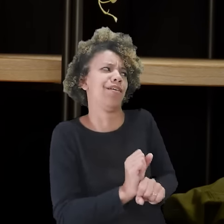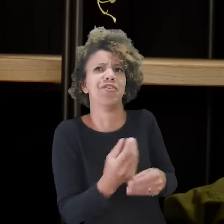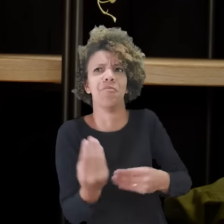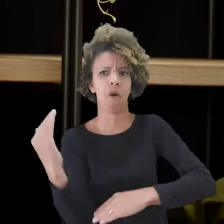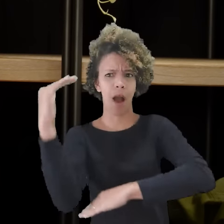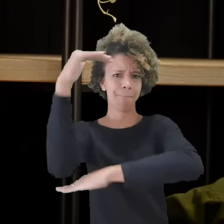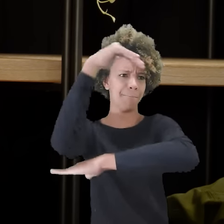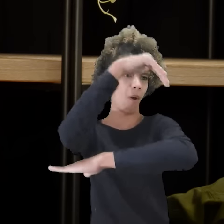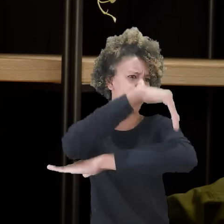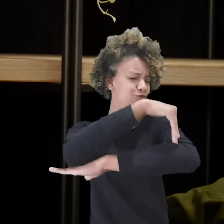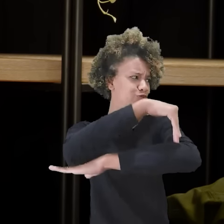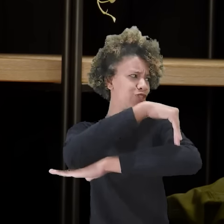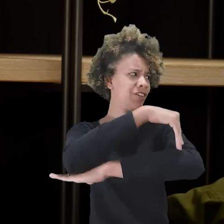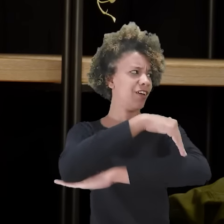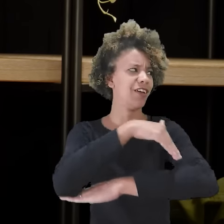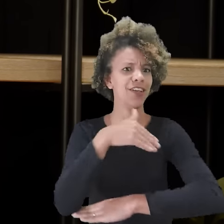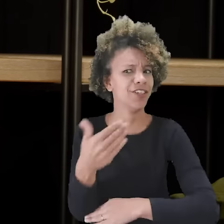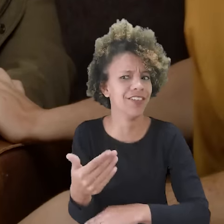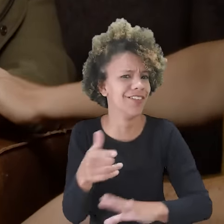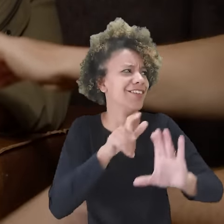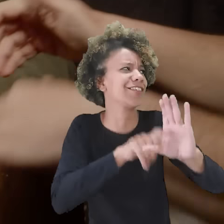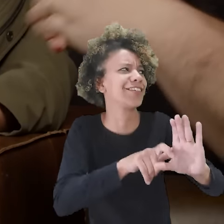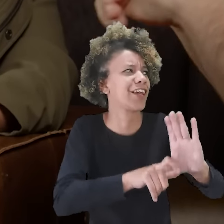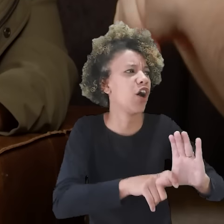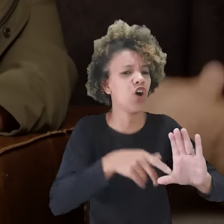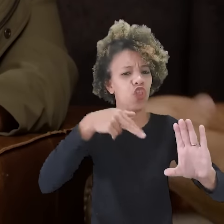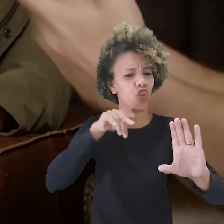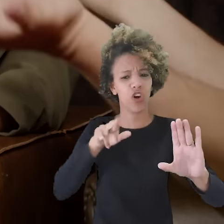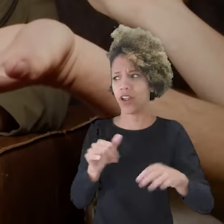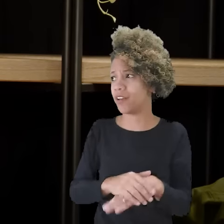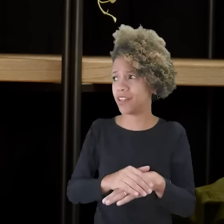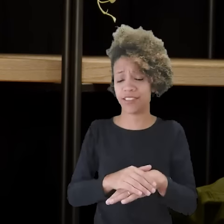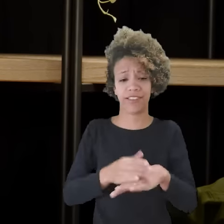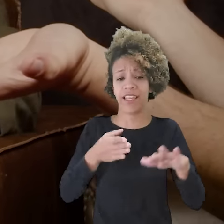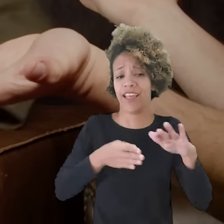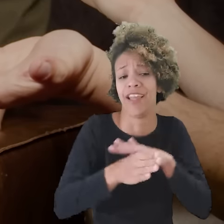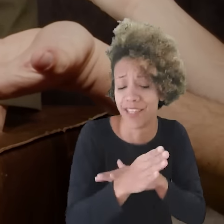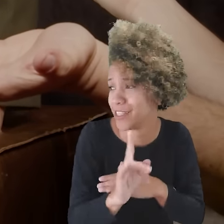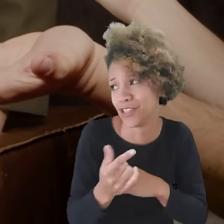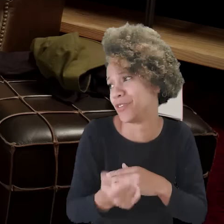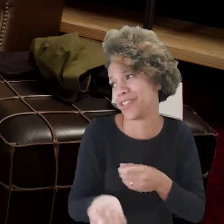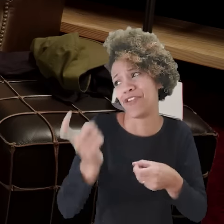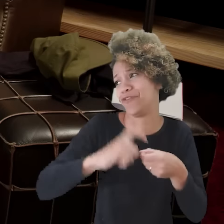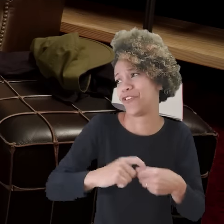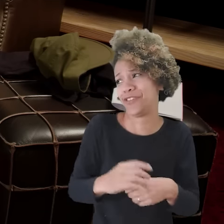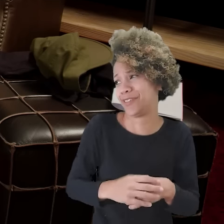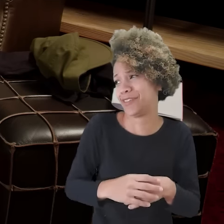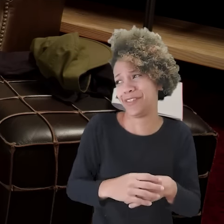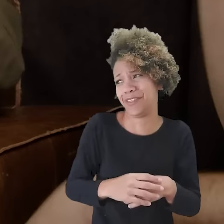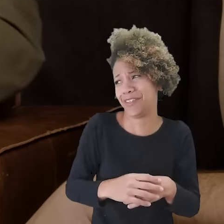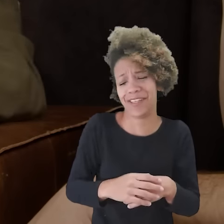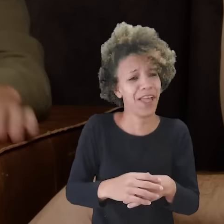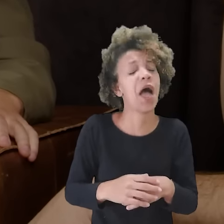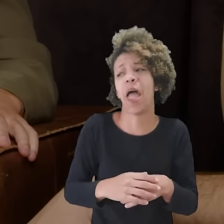de Noronha para Angola cara imagina se tu entra e não tem retorno meu irmão